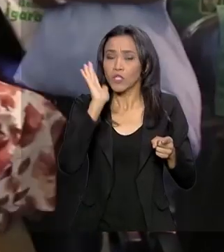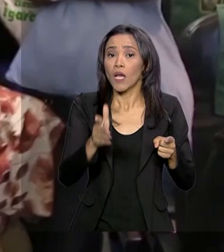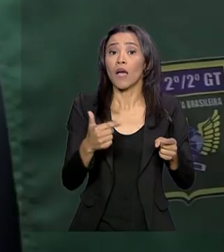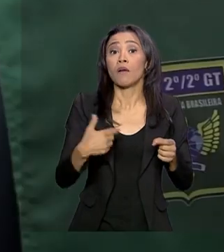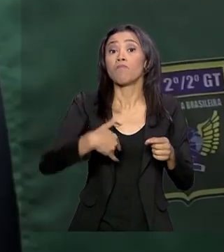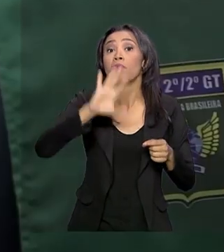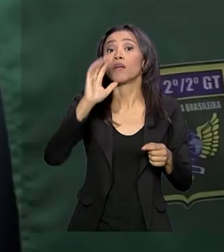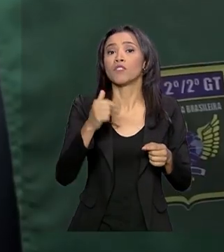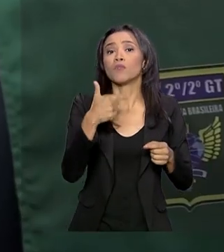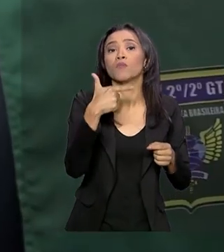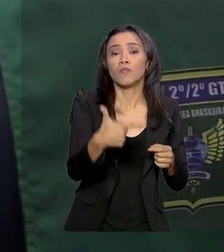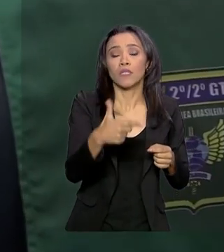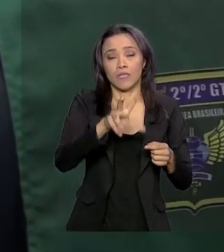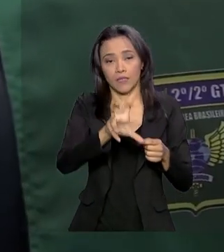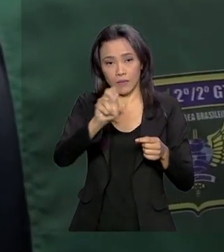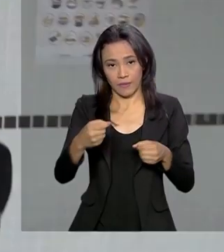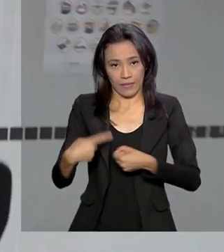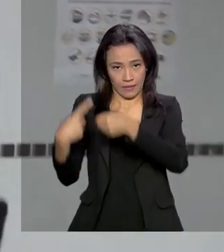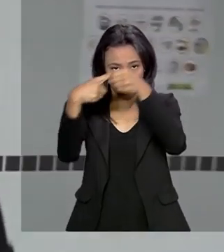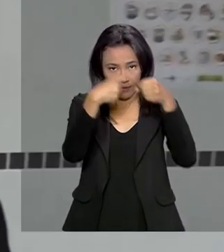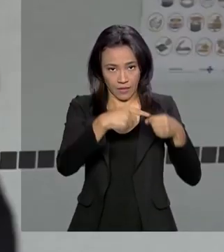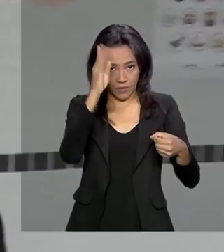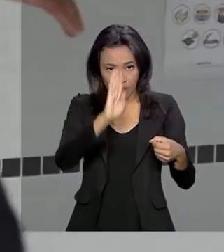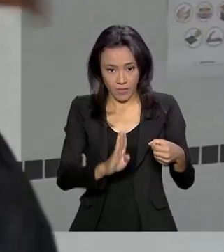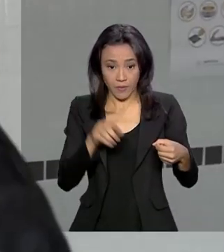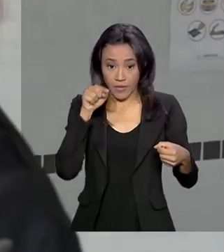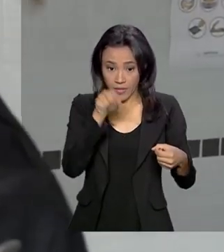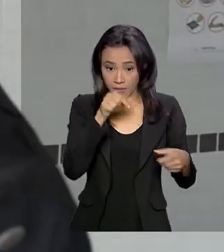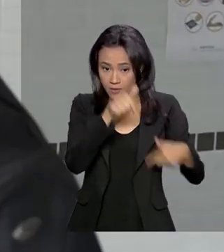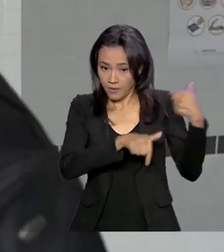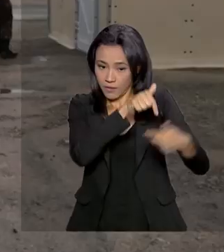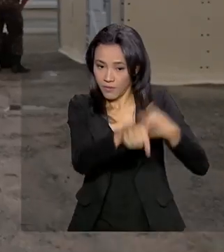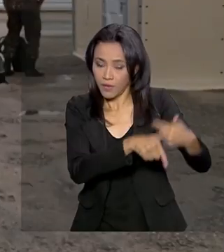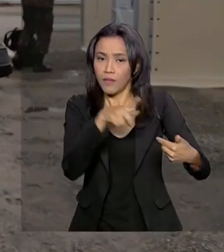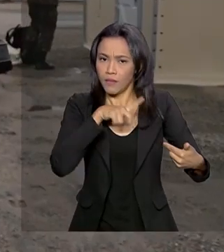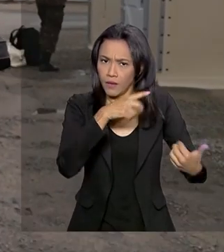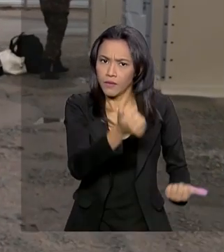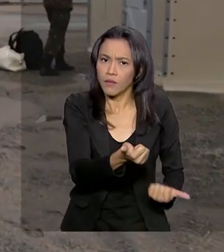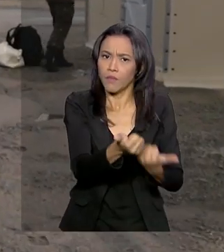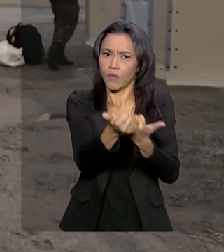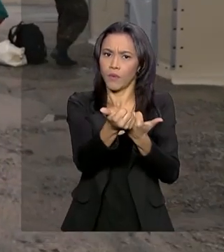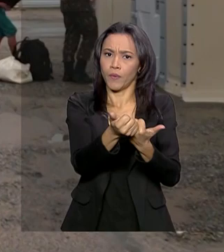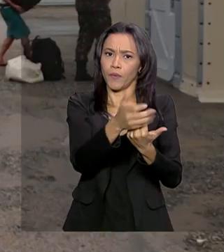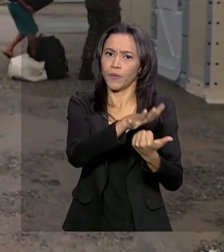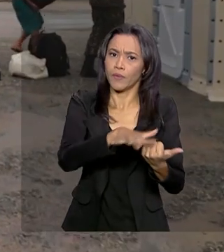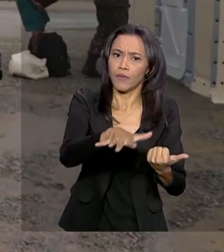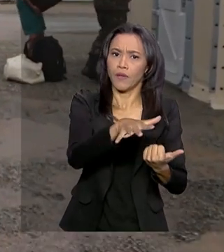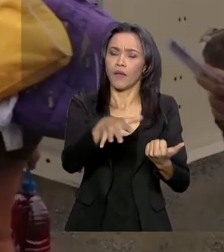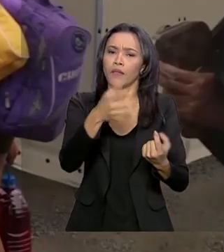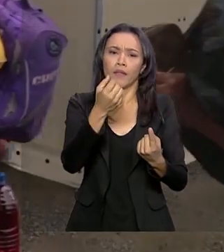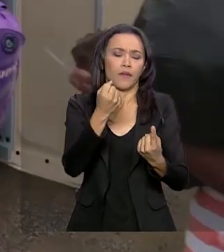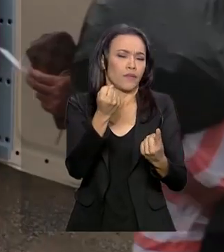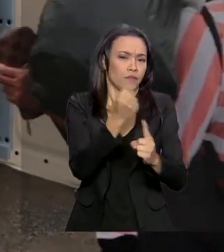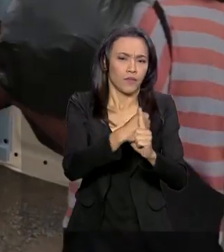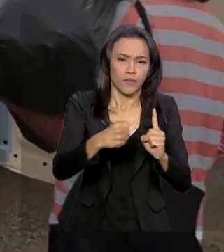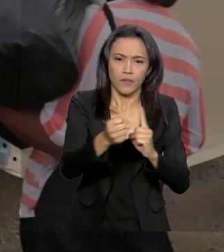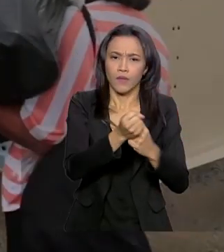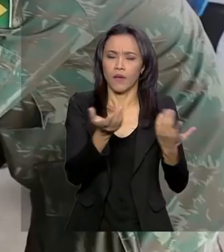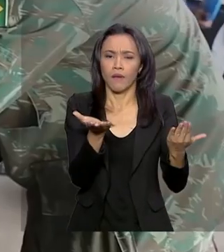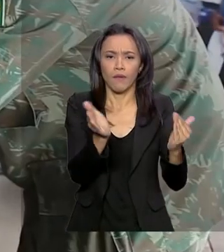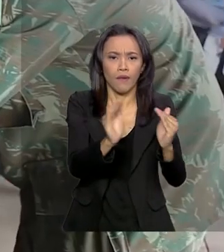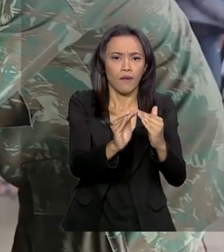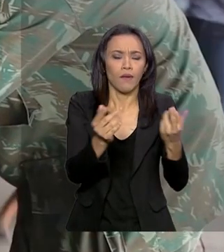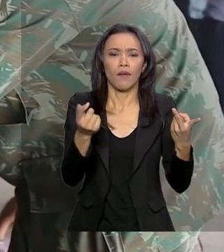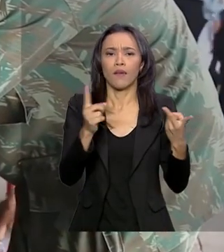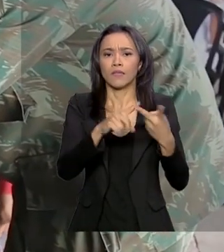250 cidades brasileiras. A operação presta assistência aos refugiados, com concessão de refúgios, emissão de